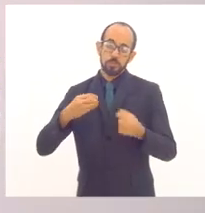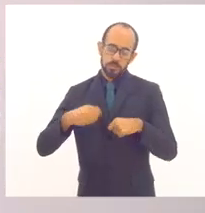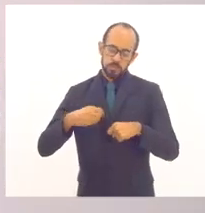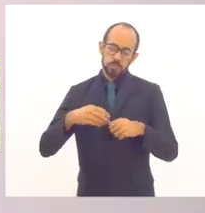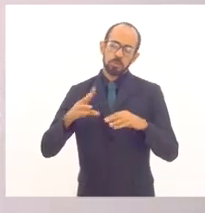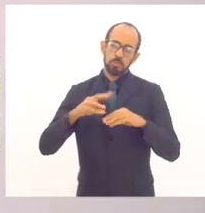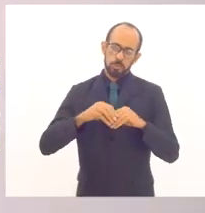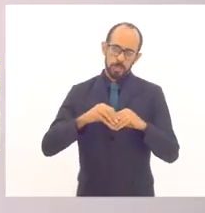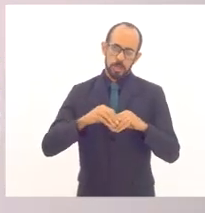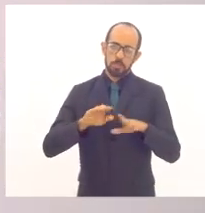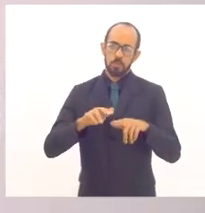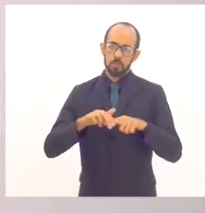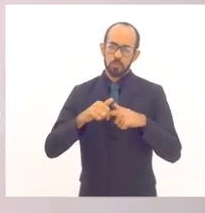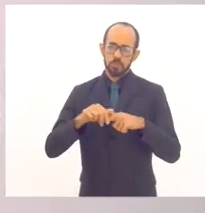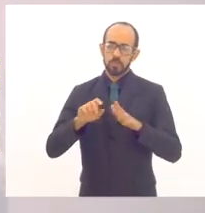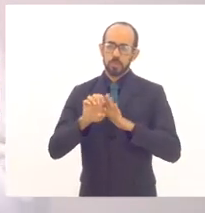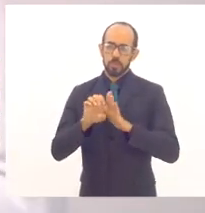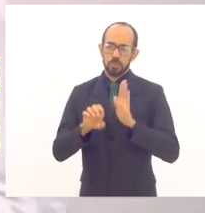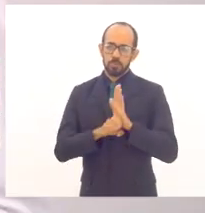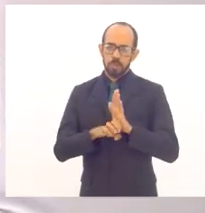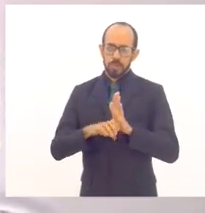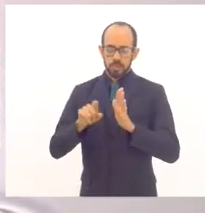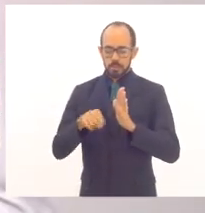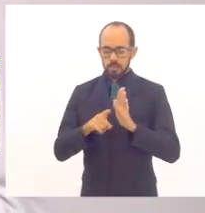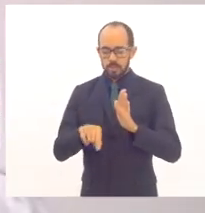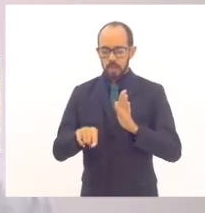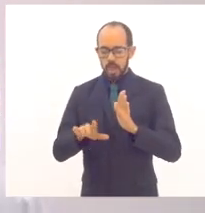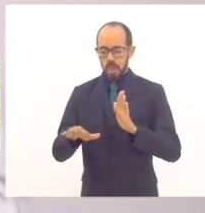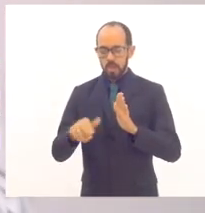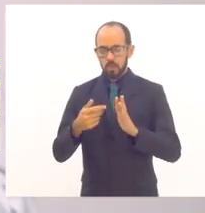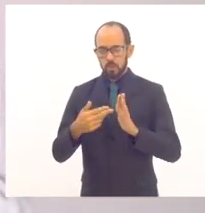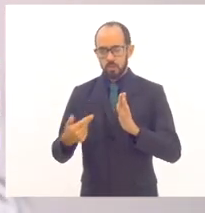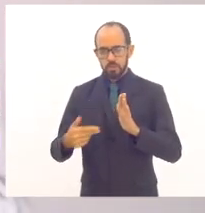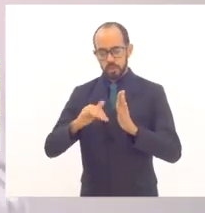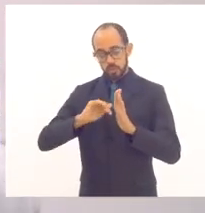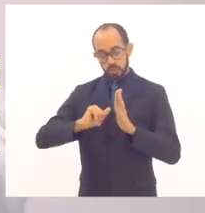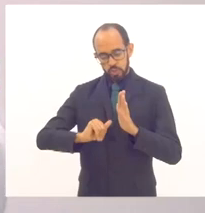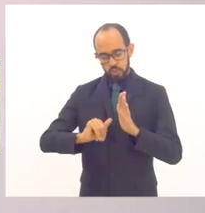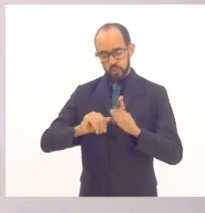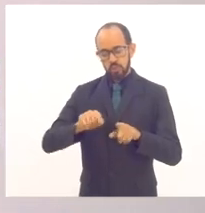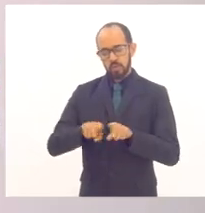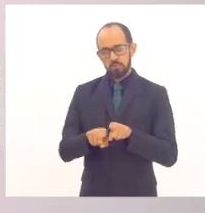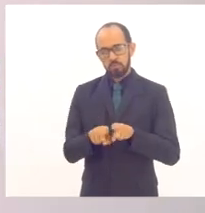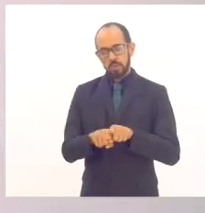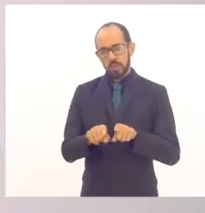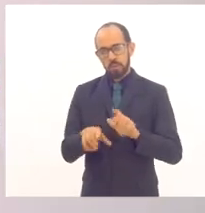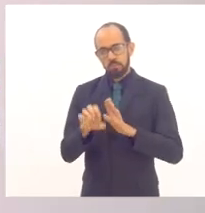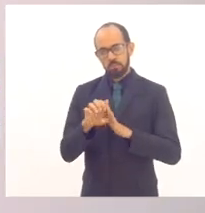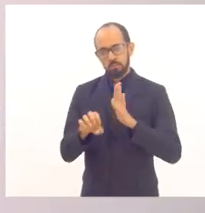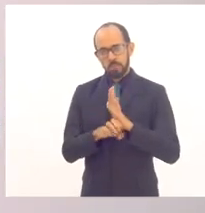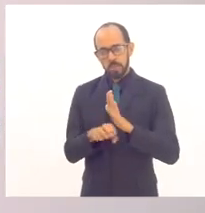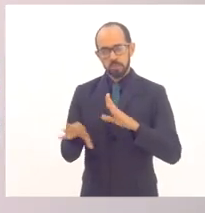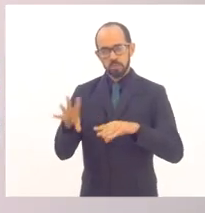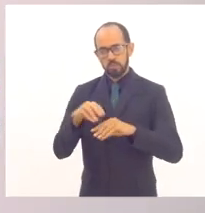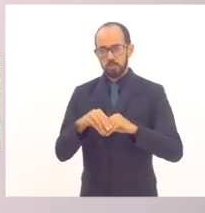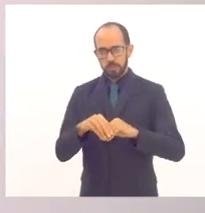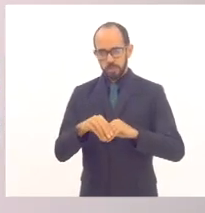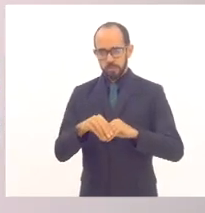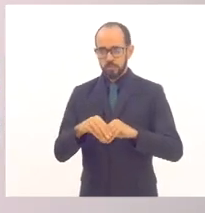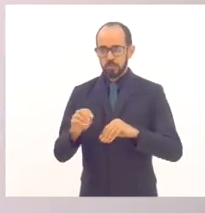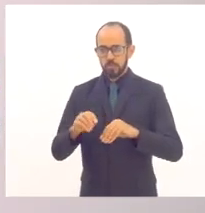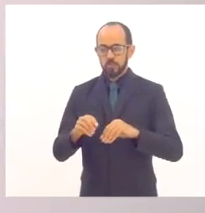Então, por isso que tem emendas supressivas, você tira alguma coisa, emendas aditivas,